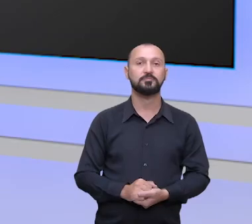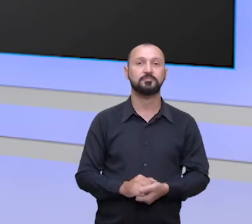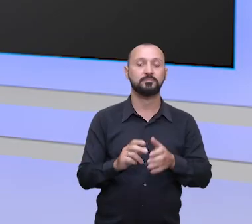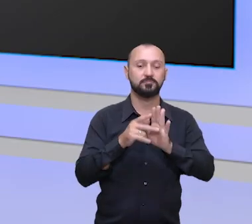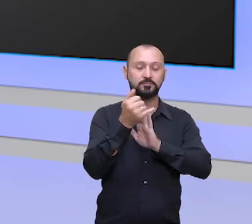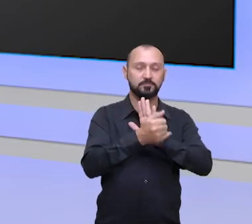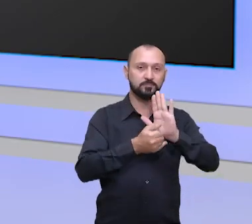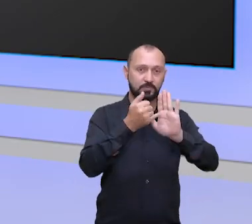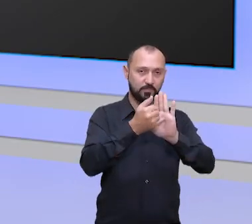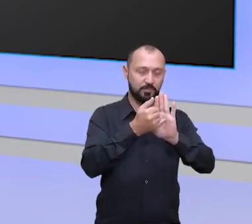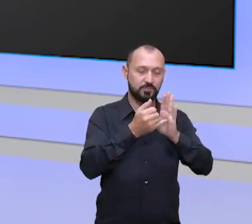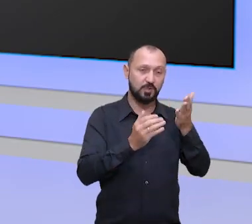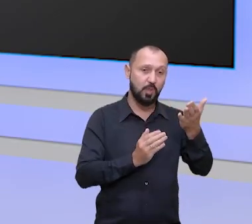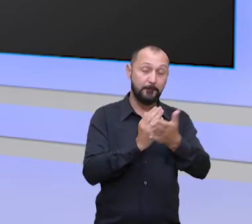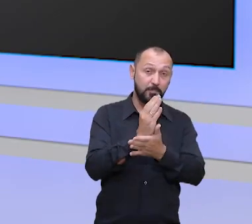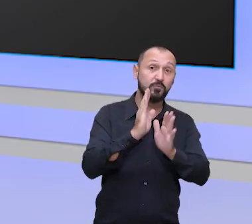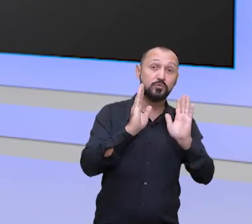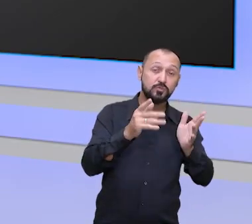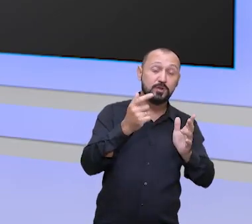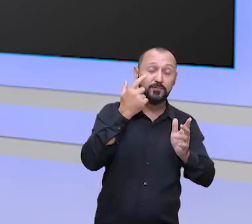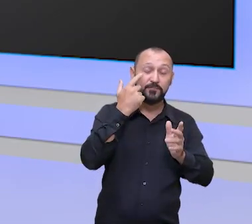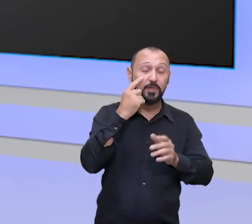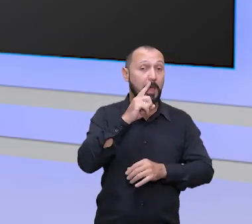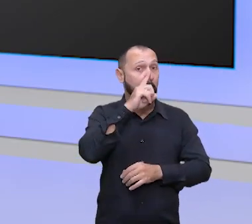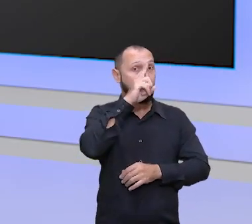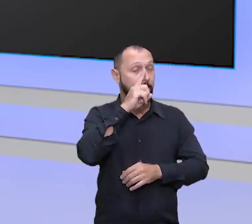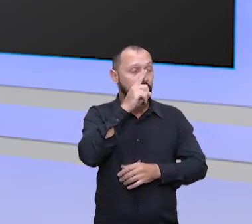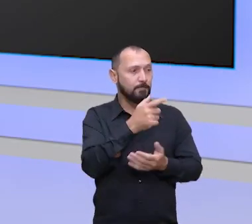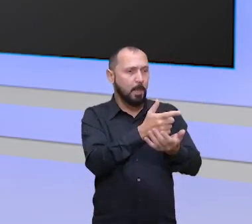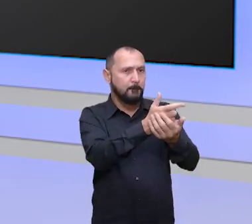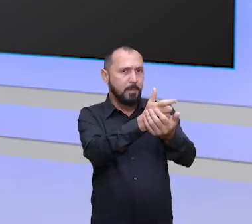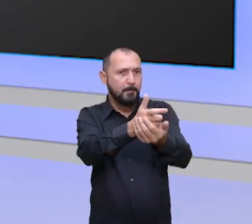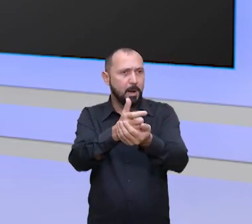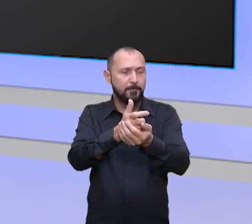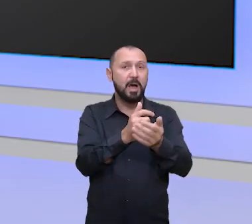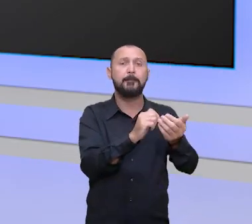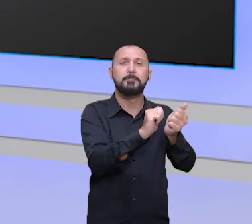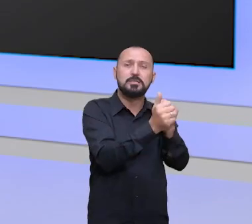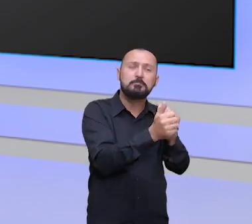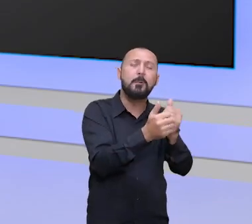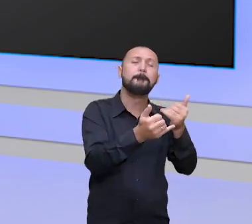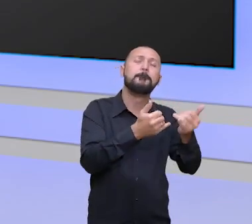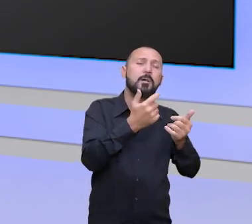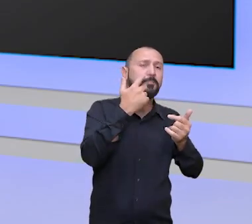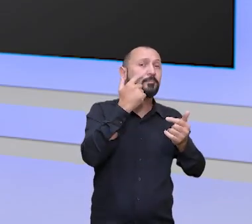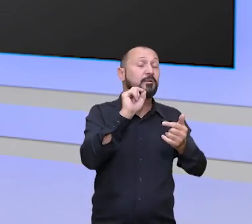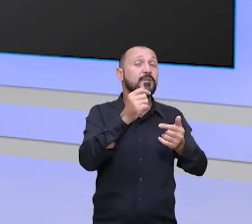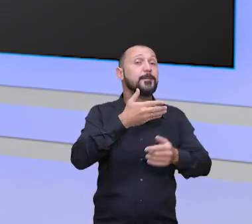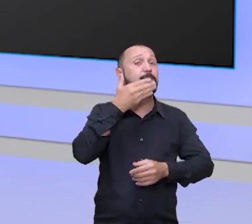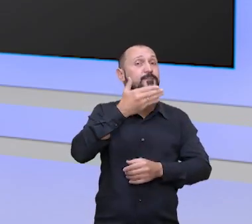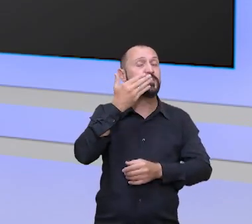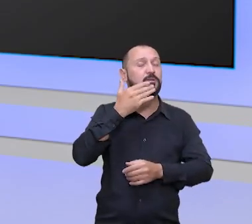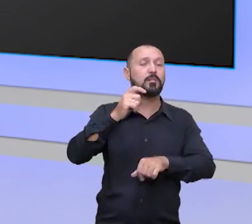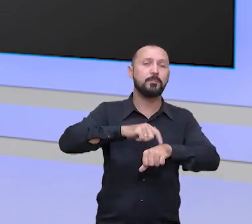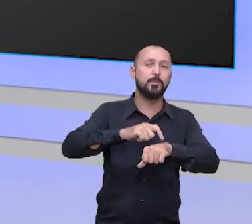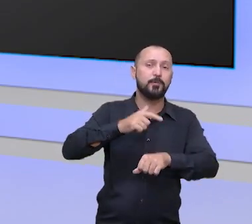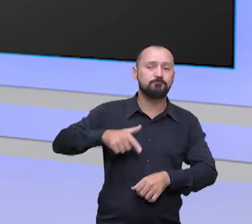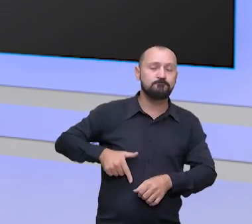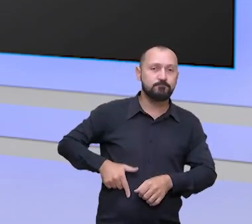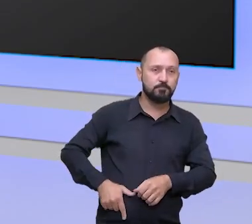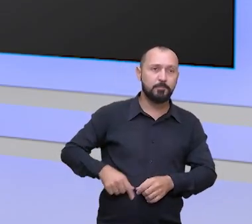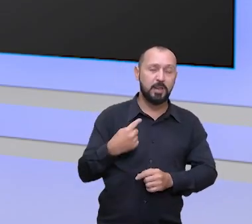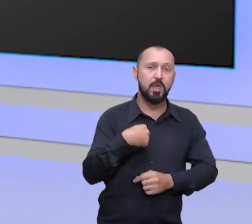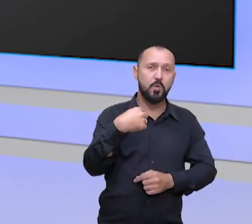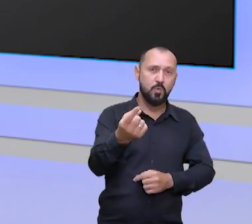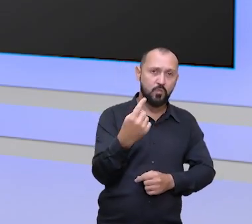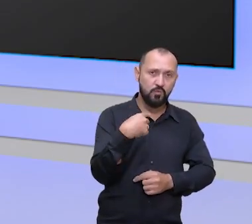Projeto aprovado reconhece o risco da atividade de atirador desportivo com a finalidade de facilitar o porte de